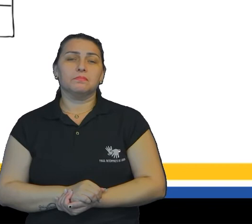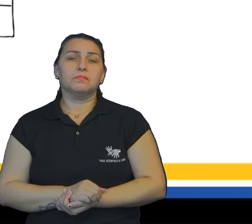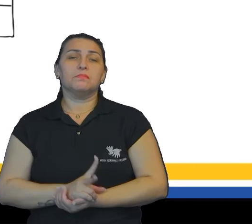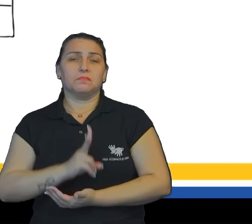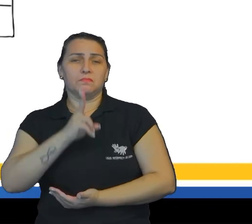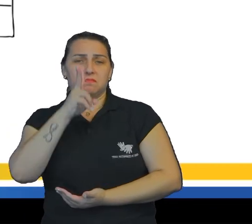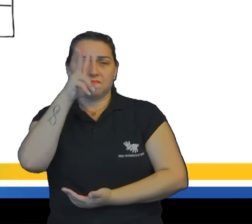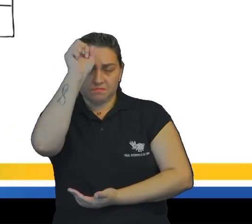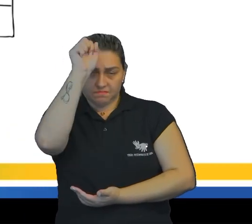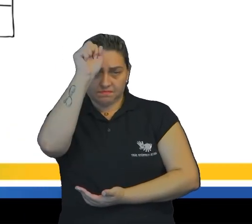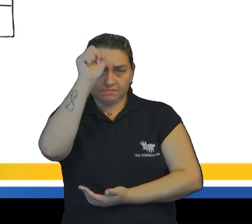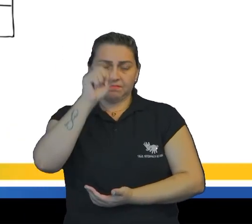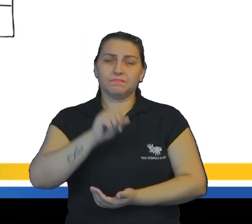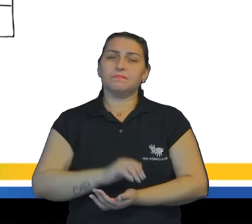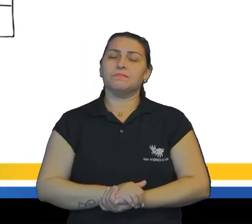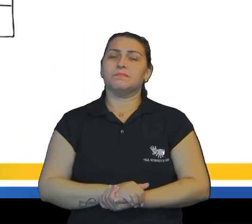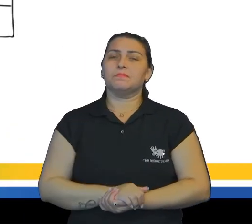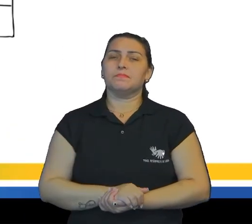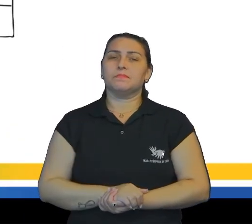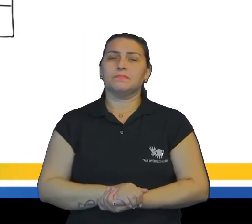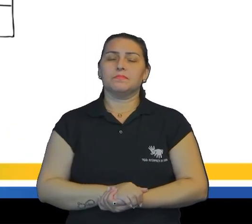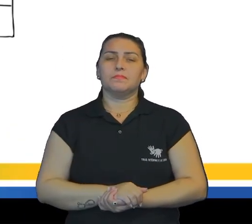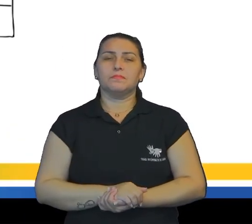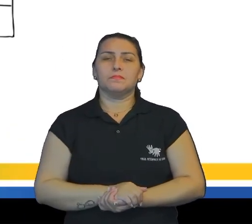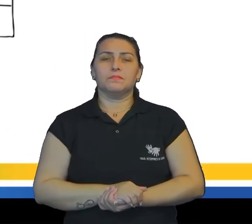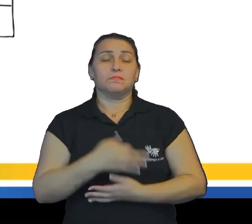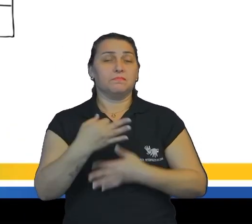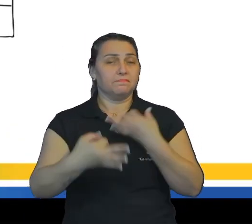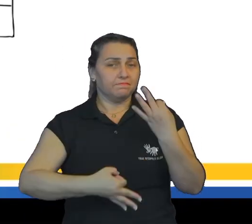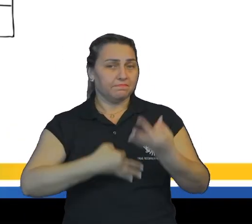Para ficar forte, não é, pessoal?